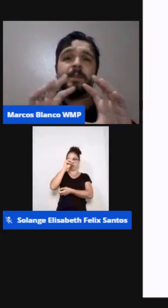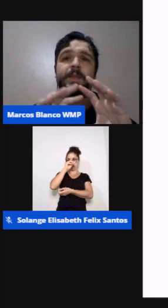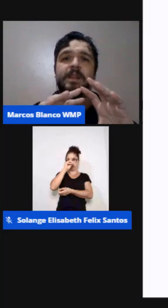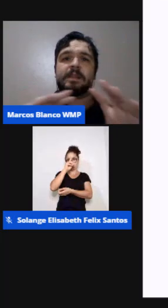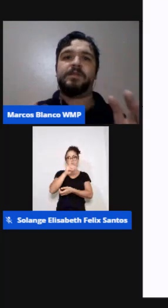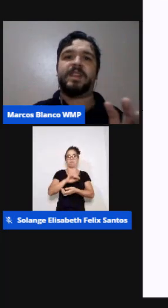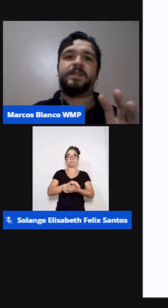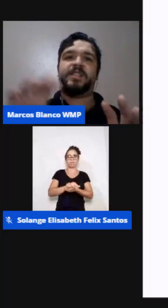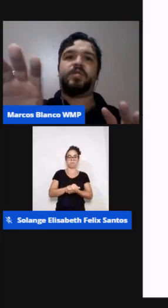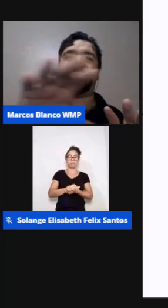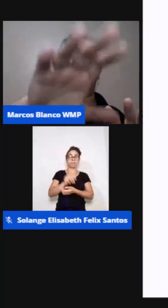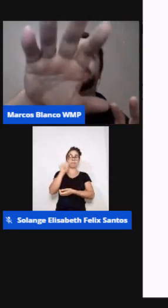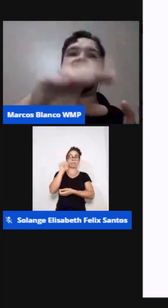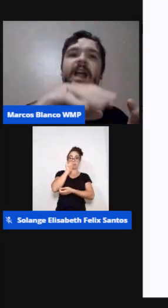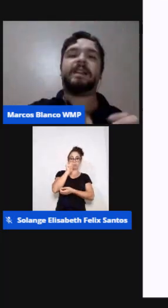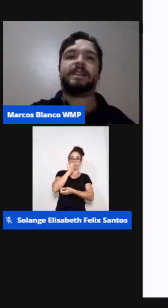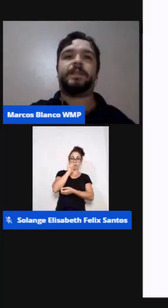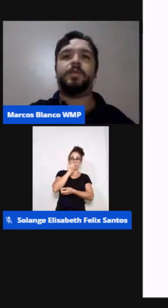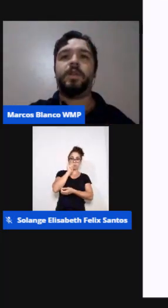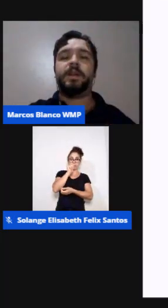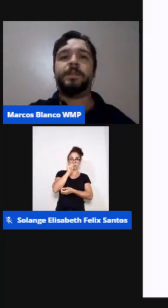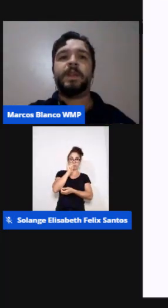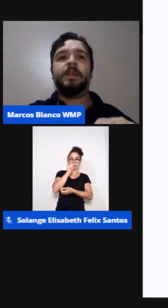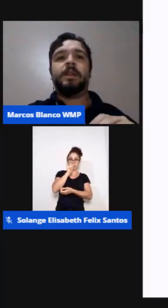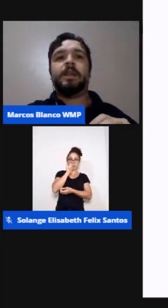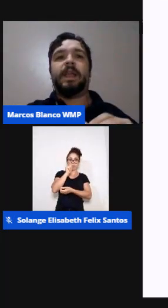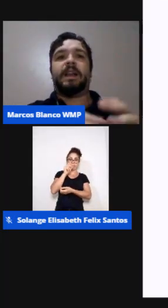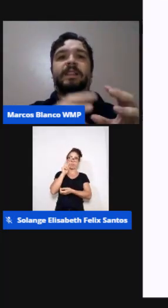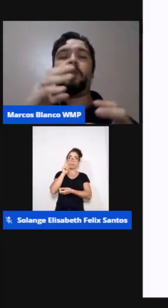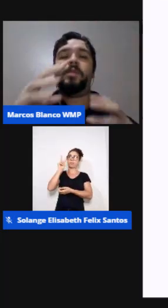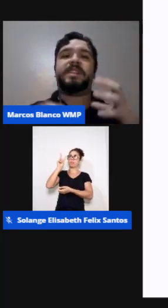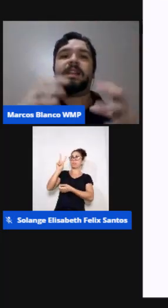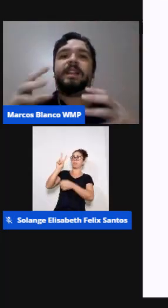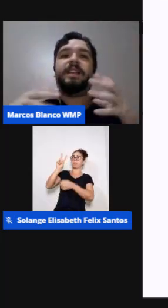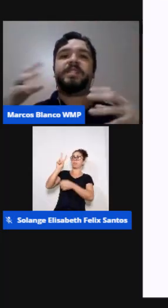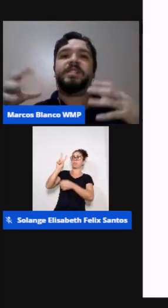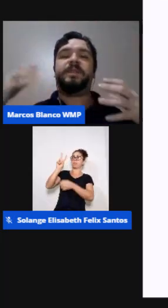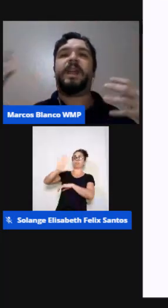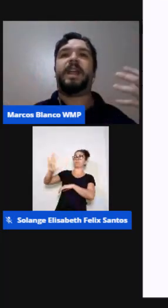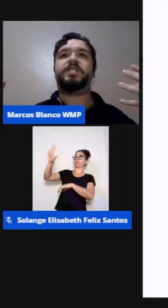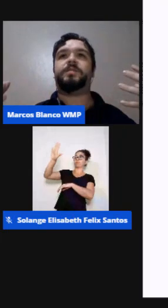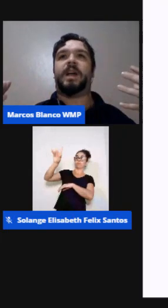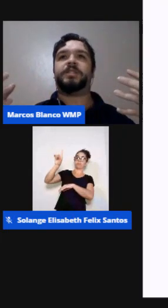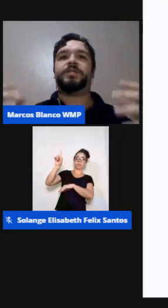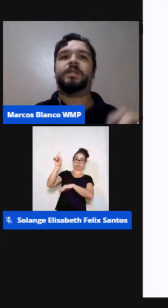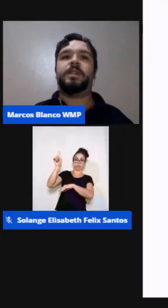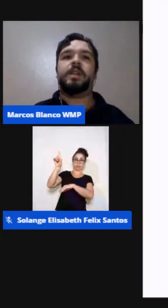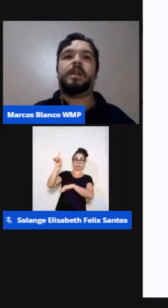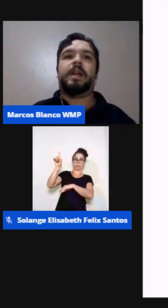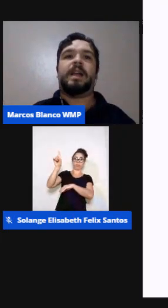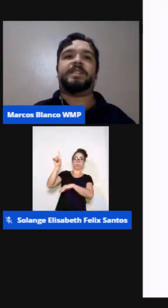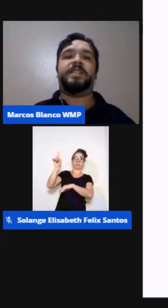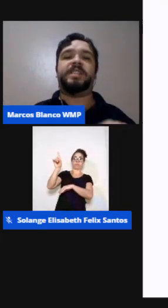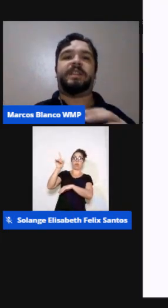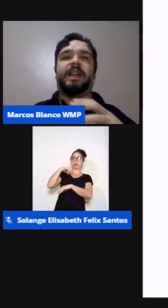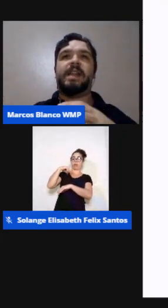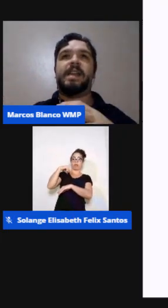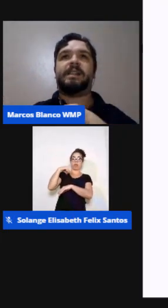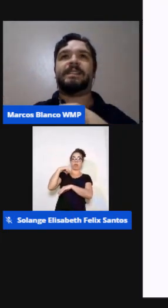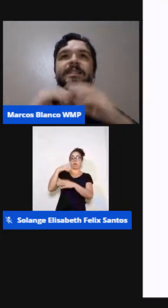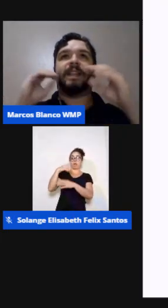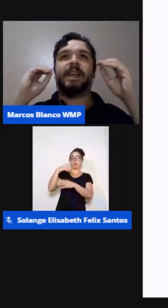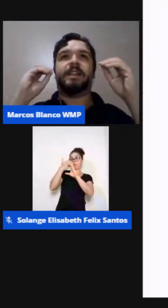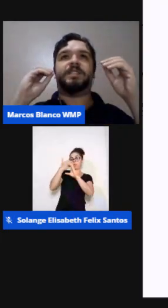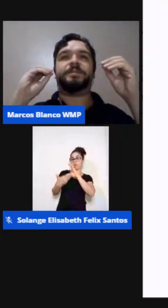A fêmea, não sei se vocês conseguem enxergar nessa figura, ela tem algumas características diferentes do macho. A gente